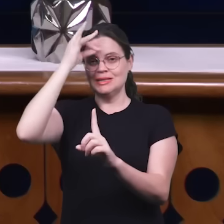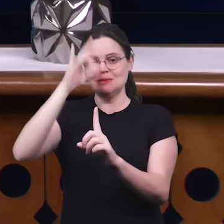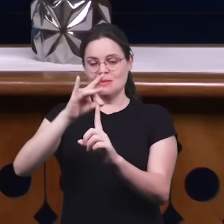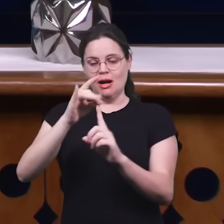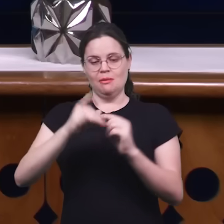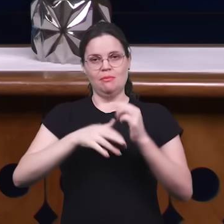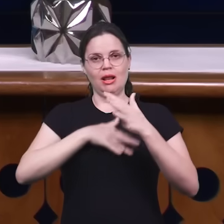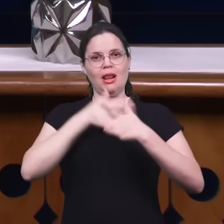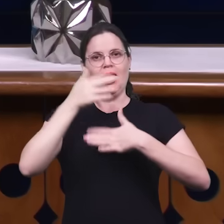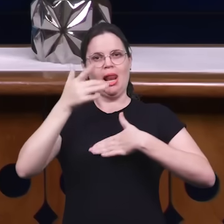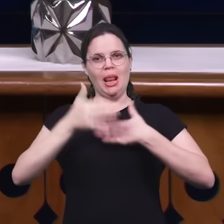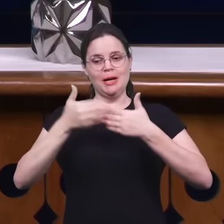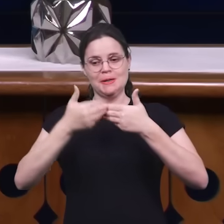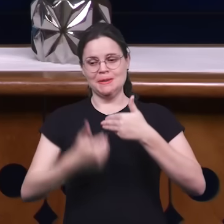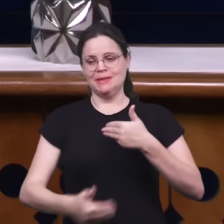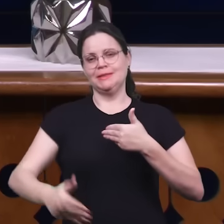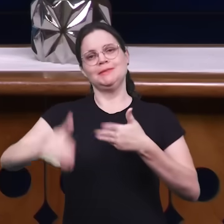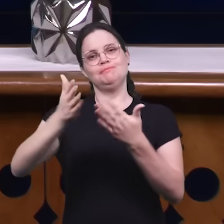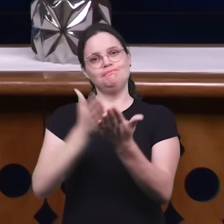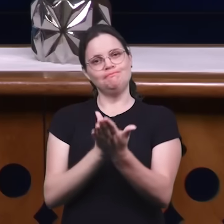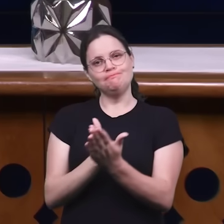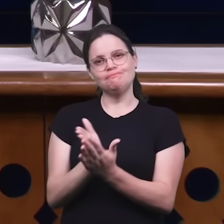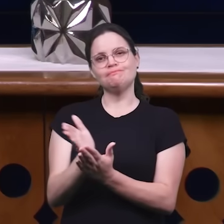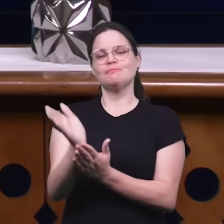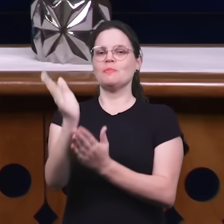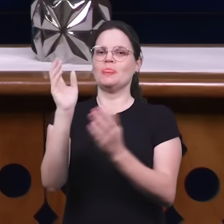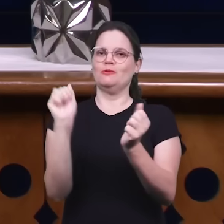caminhar no caminho que é Jesus. Agora